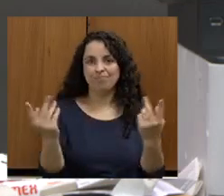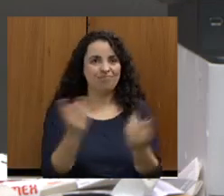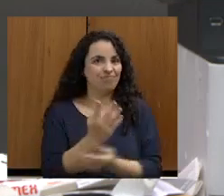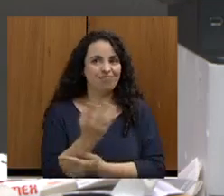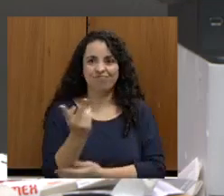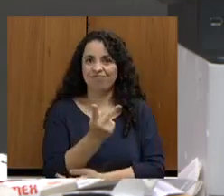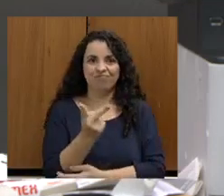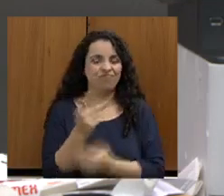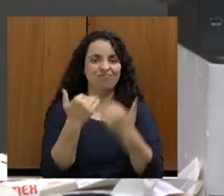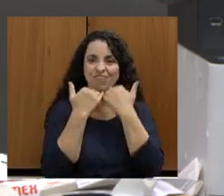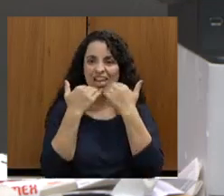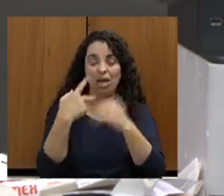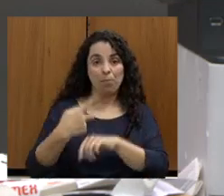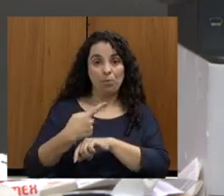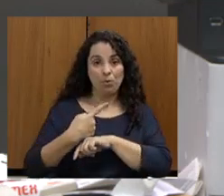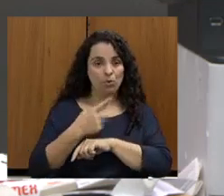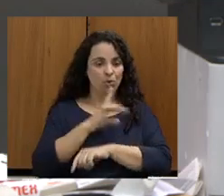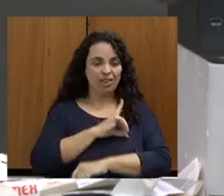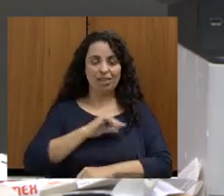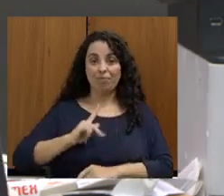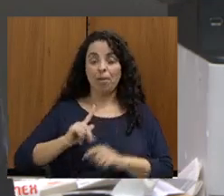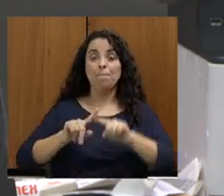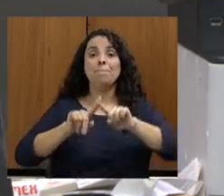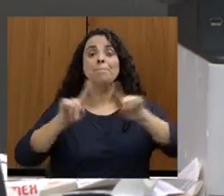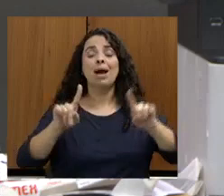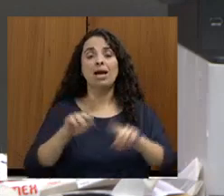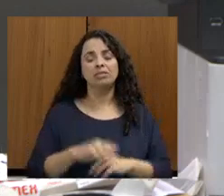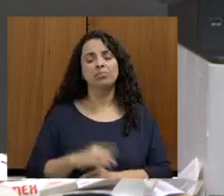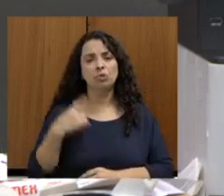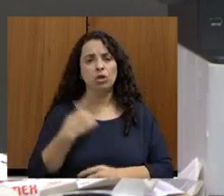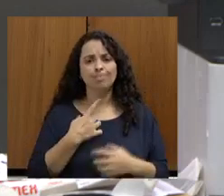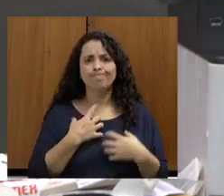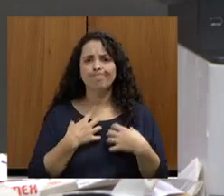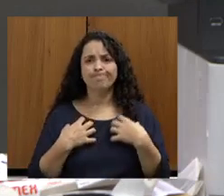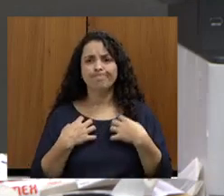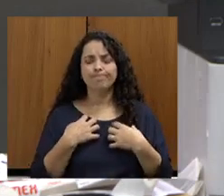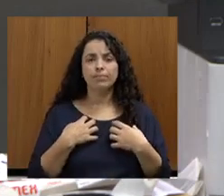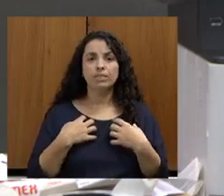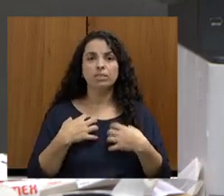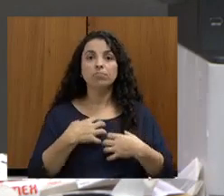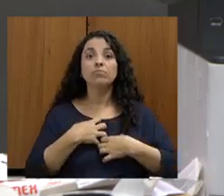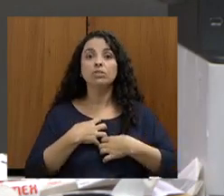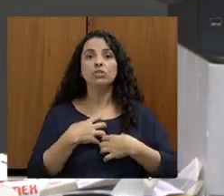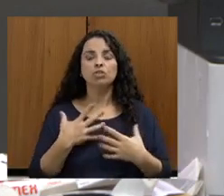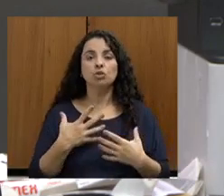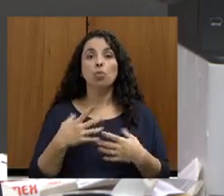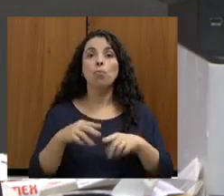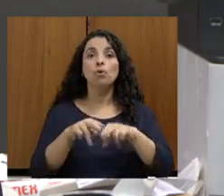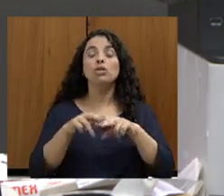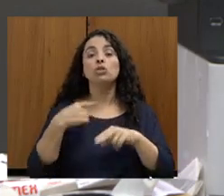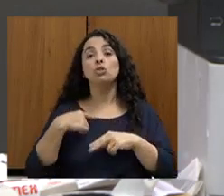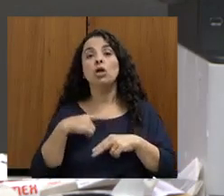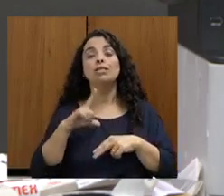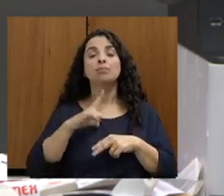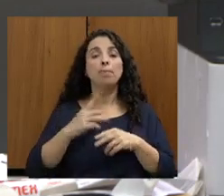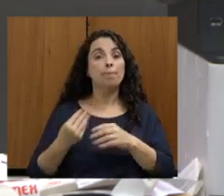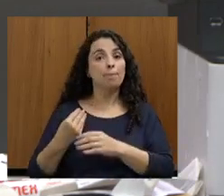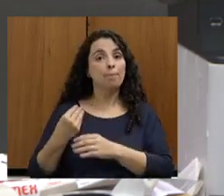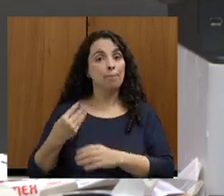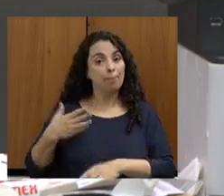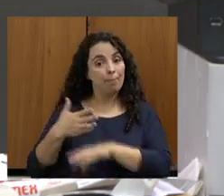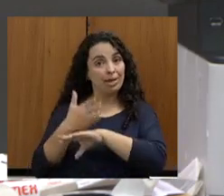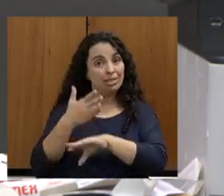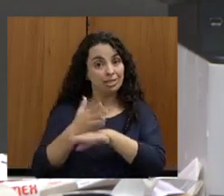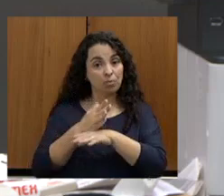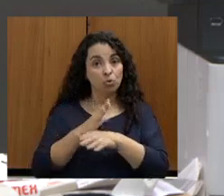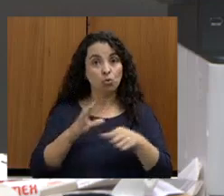adolescentes. Mas, no entanto, a gente foi provocado, gente participa de uma rede de proteção da pessoa com deficiência